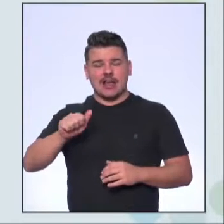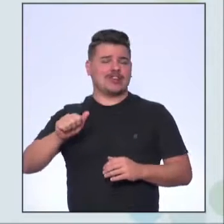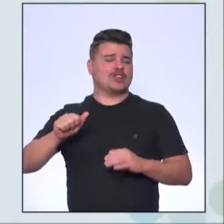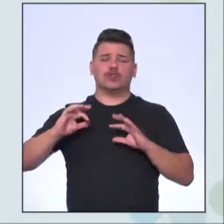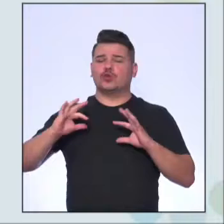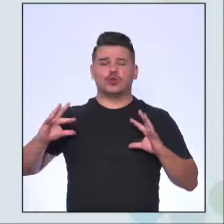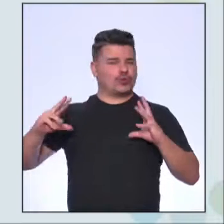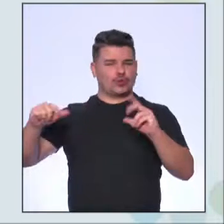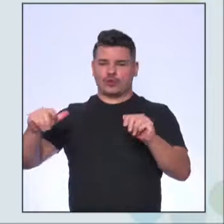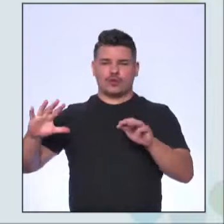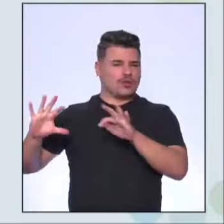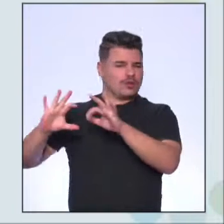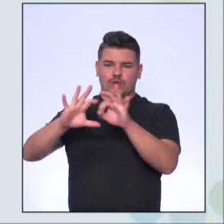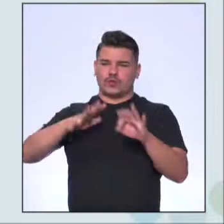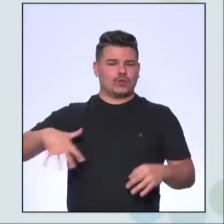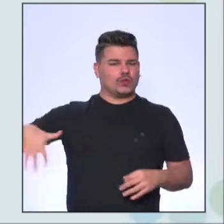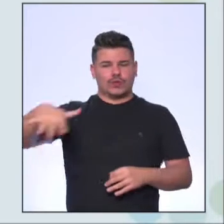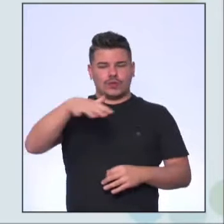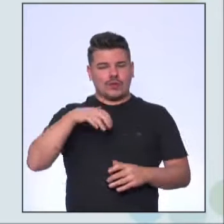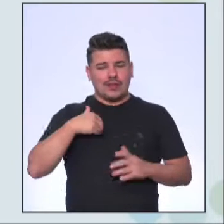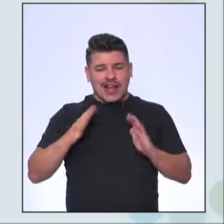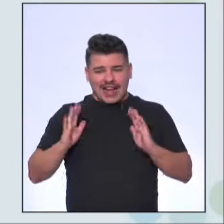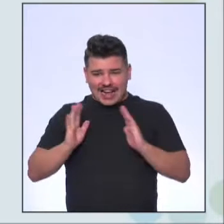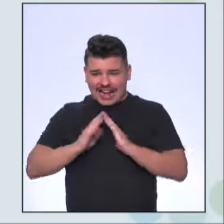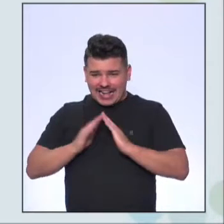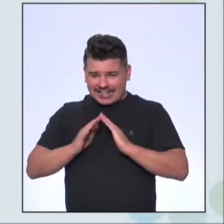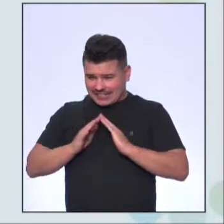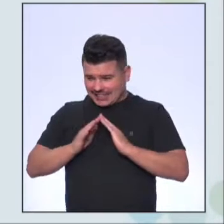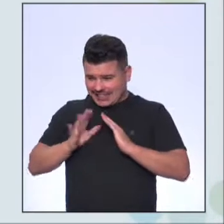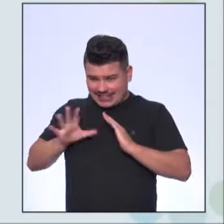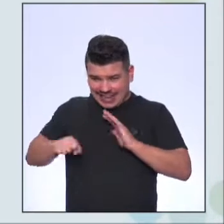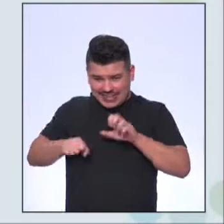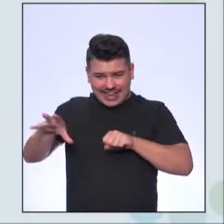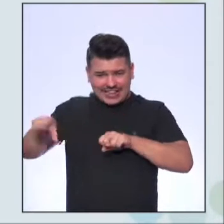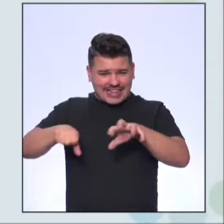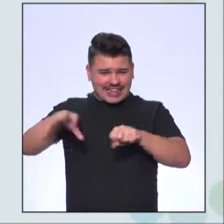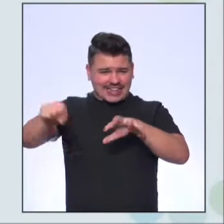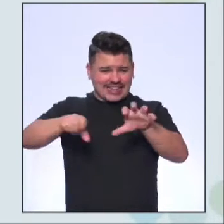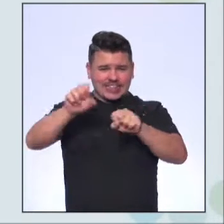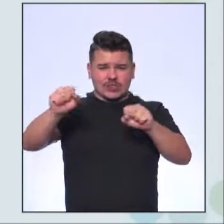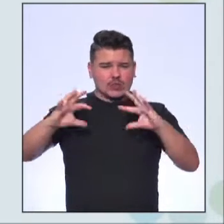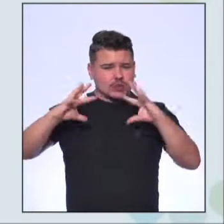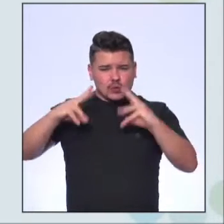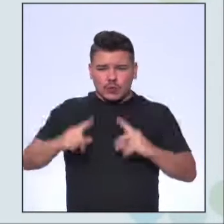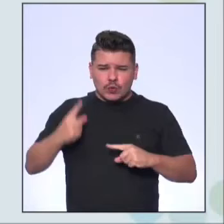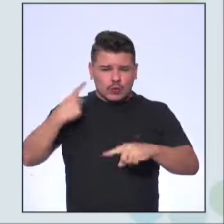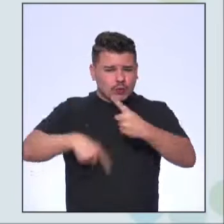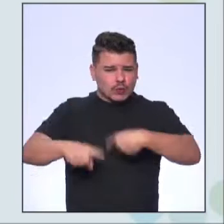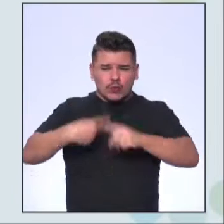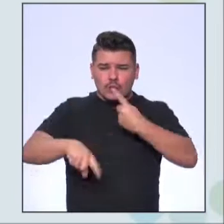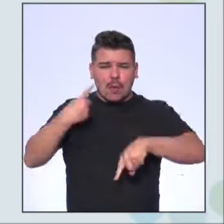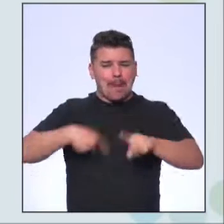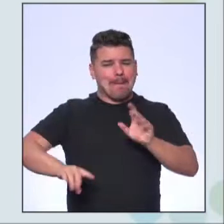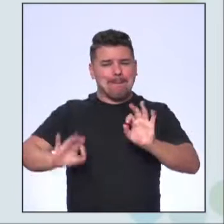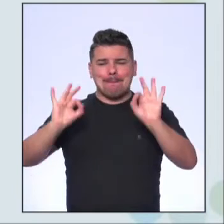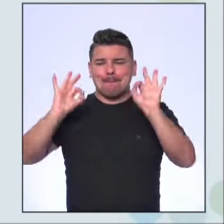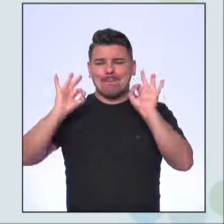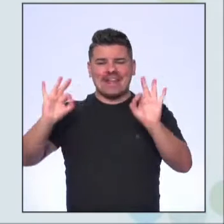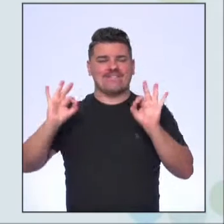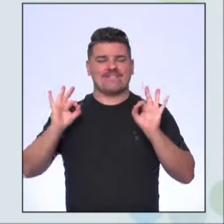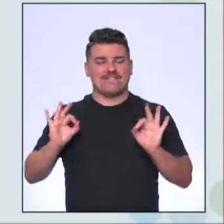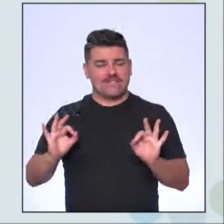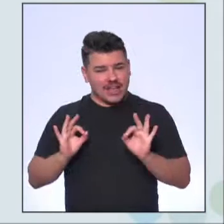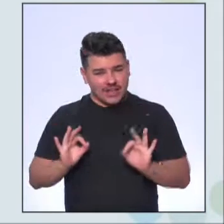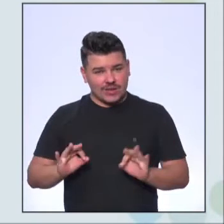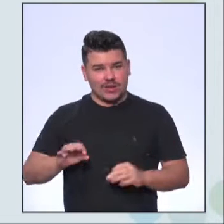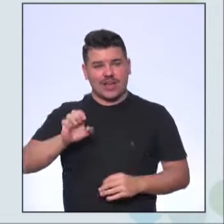tenho como se eu fosse uma casa com tudo interligado, funcionando bonitinho, né? Isso é a definição de ecossistema. Ecossistema é um